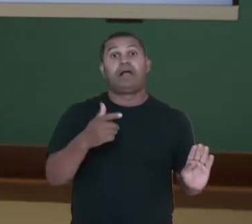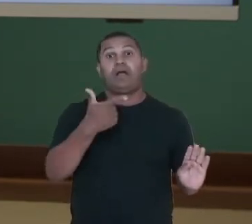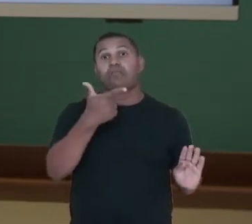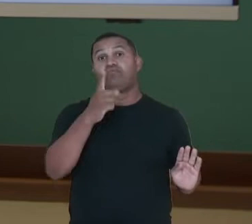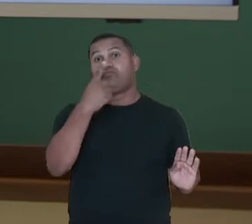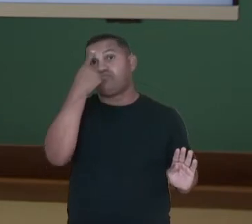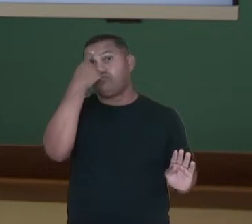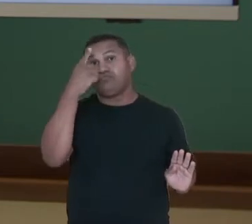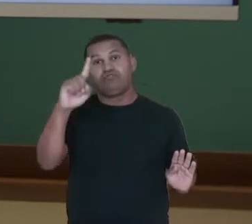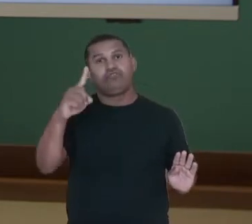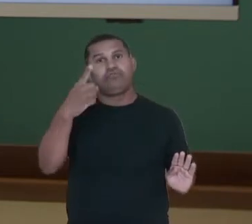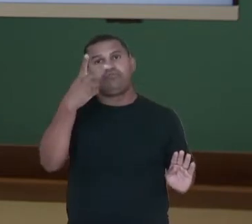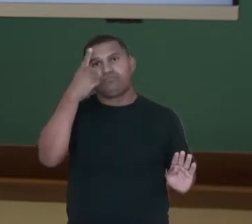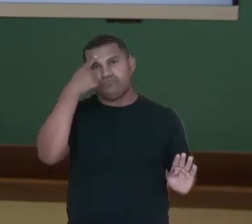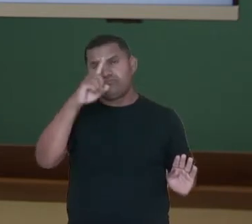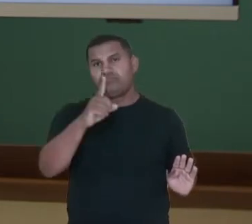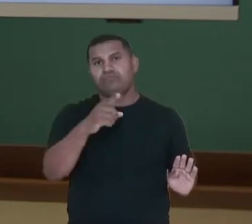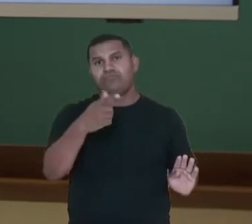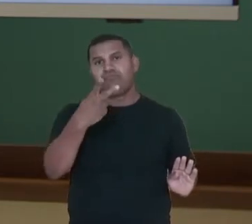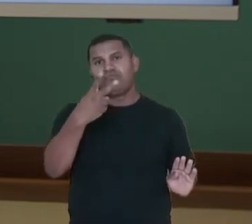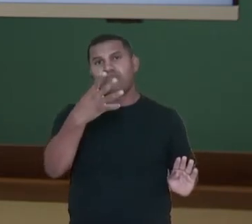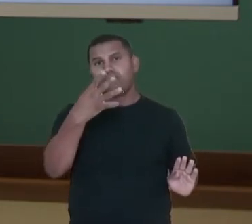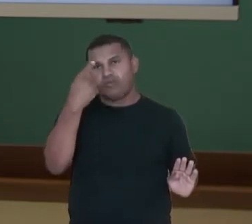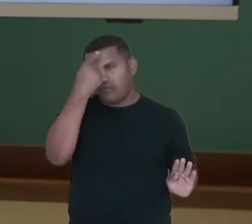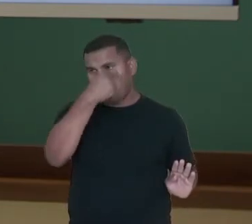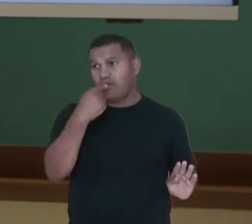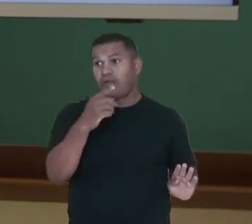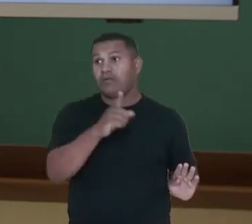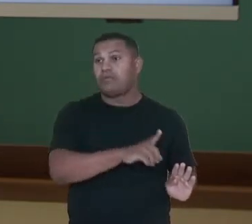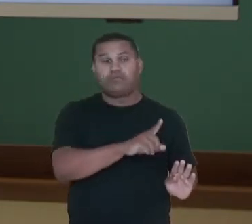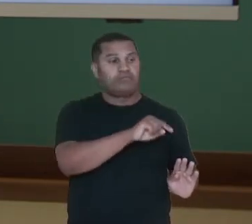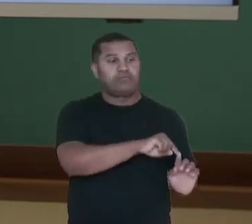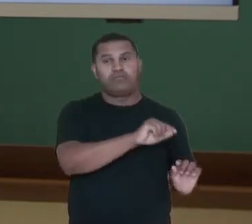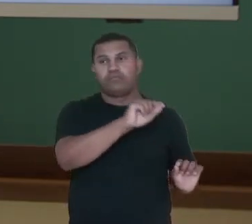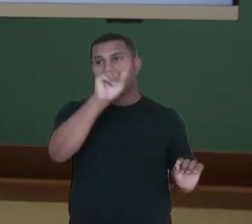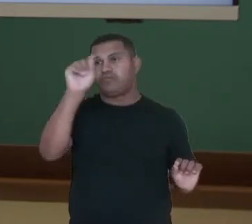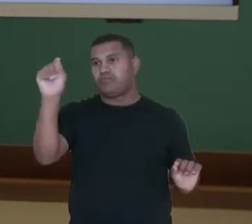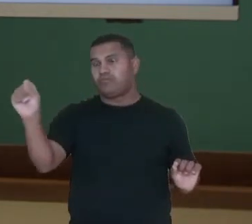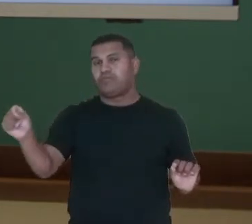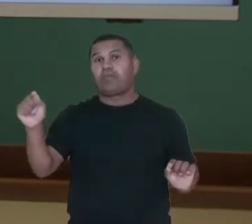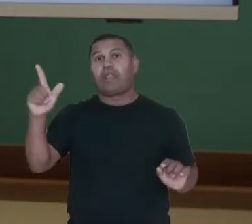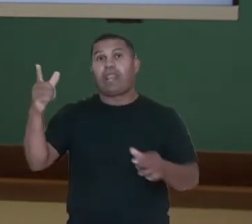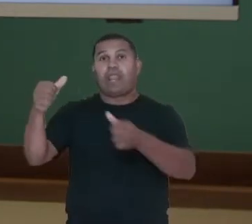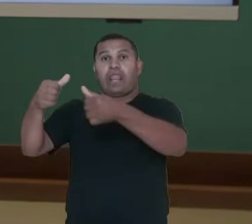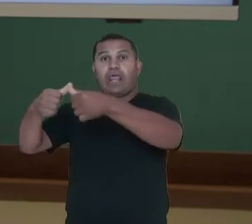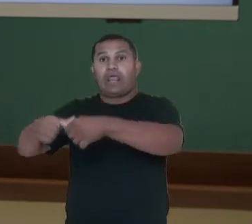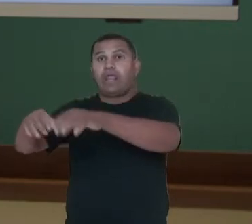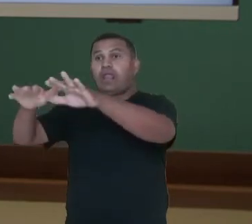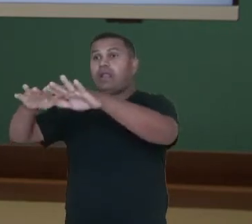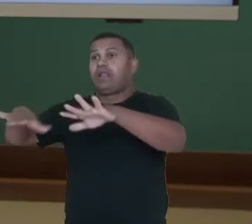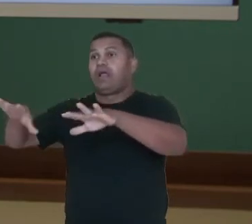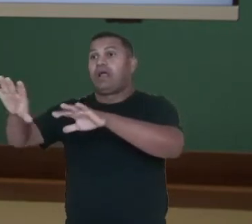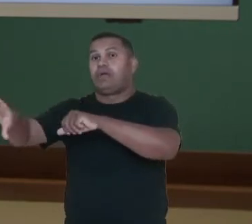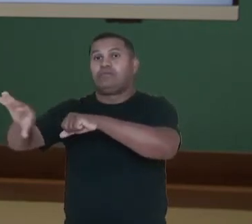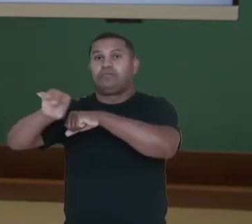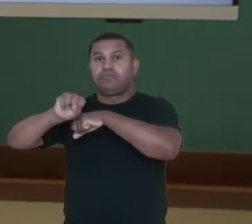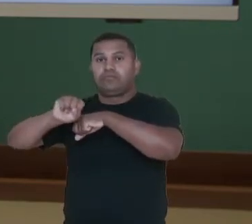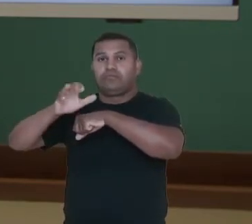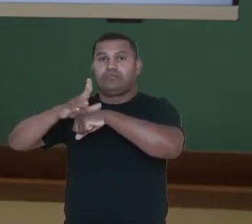contato com agentes que estavam naquele local e trazemos para o nosso país, né,